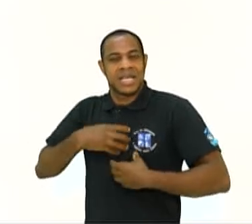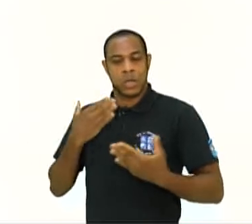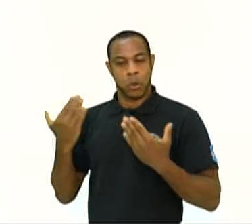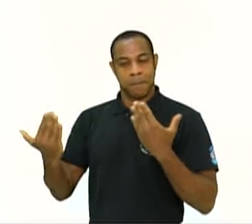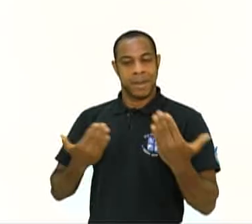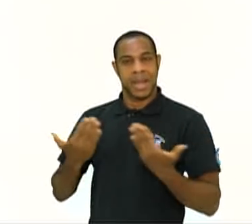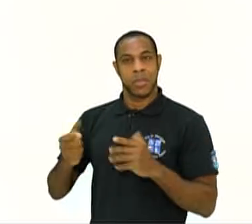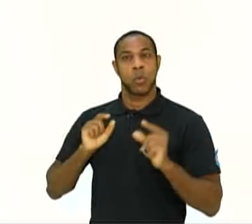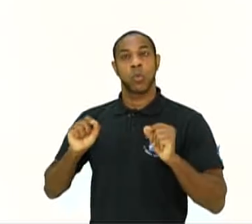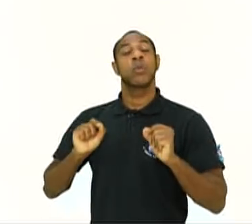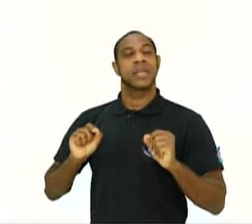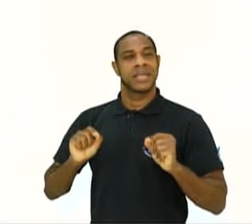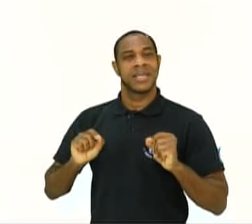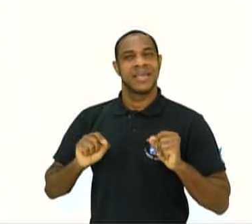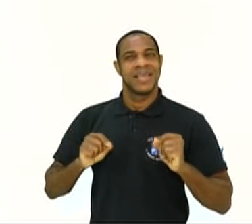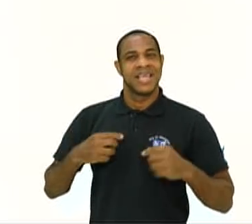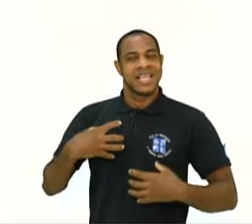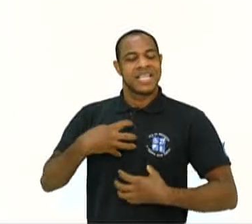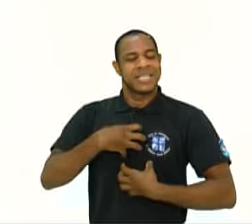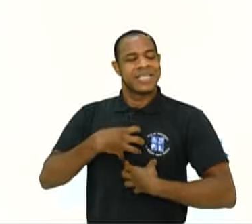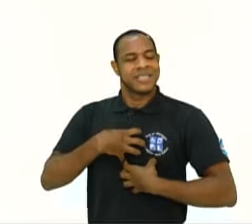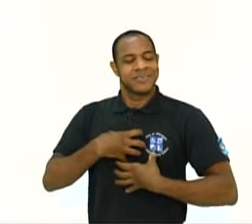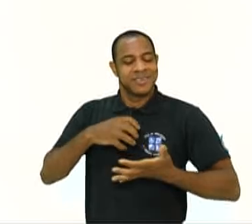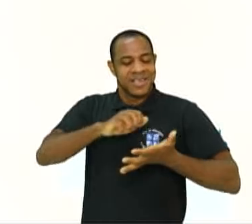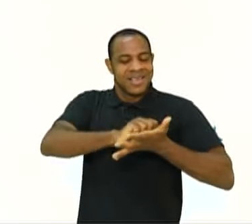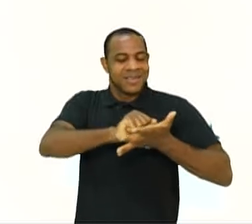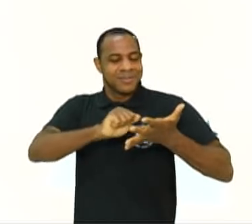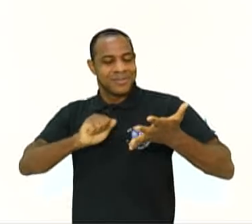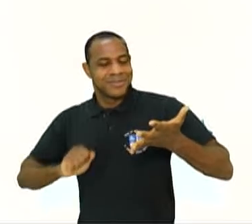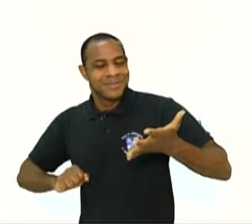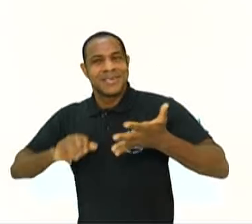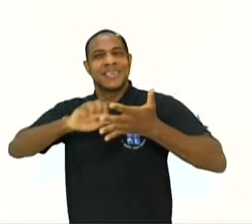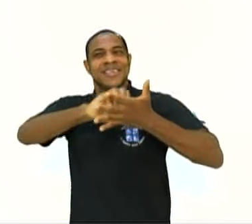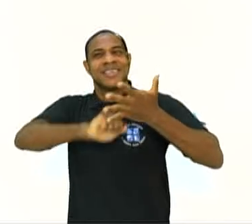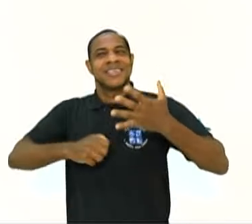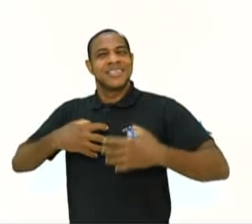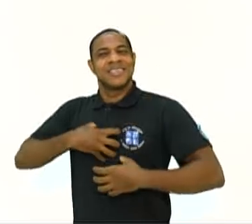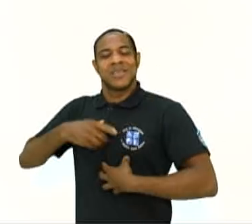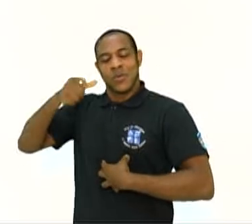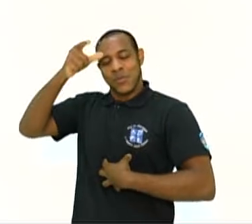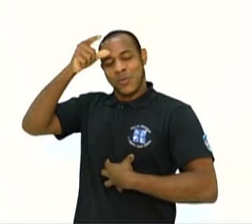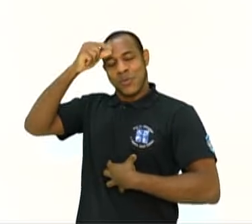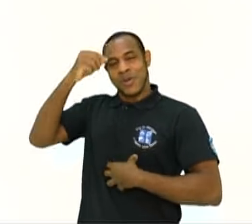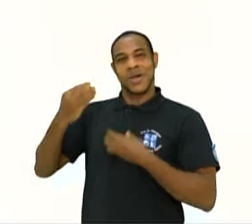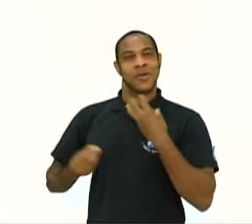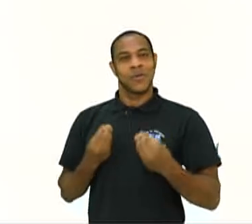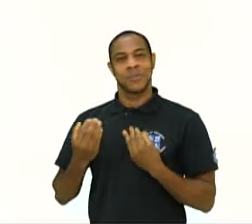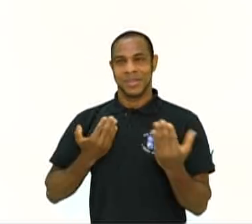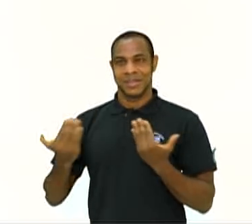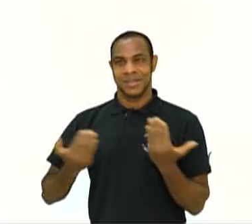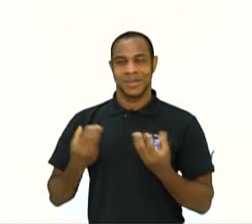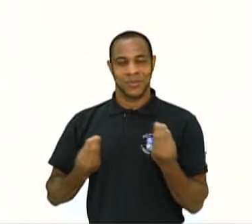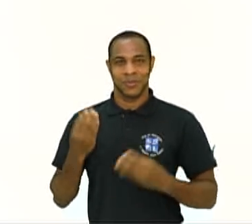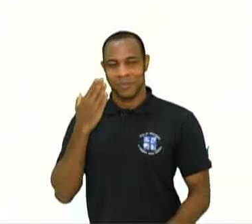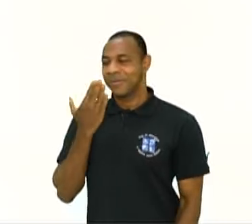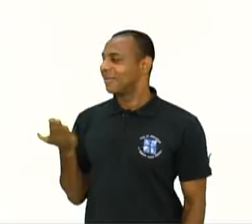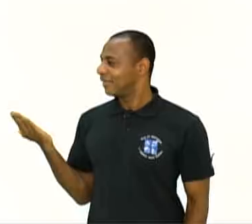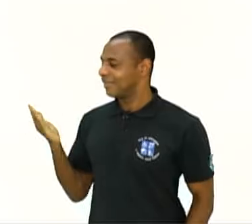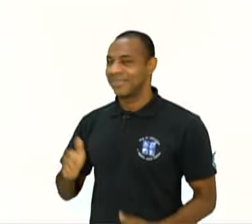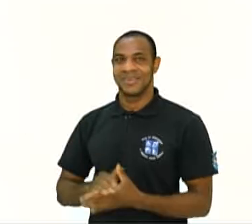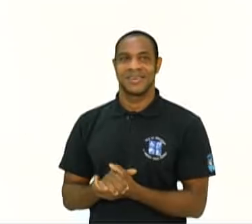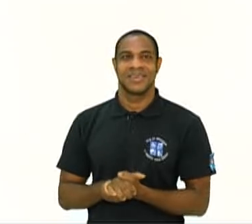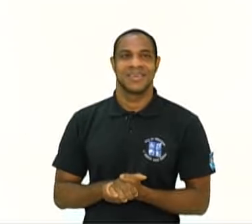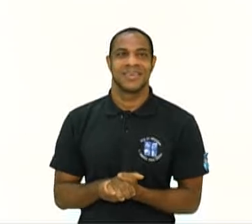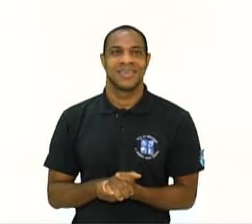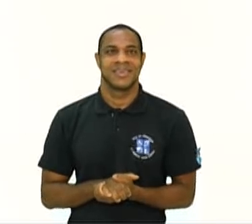quê? Que comparação que o narrador fez ali? E number 4. What did she find in every